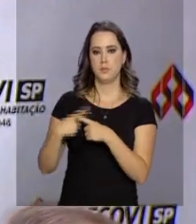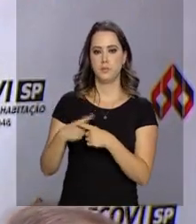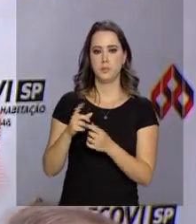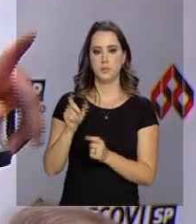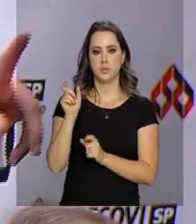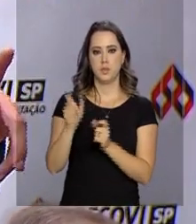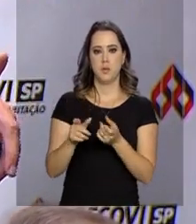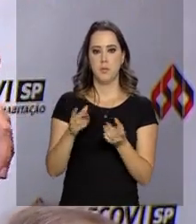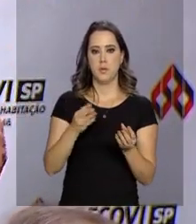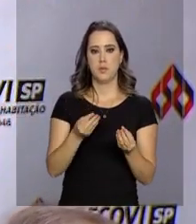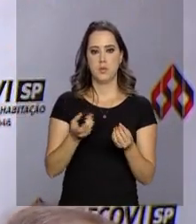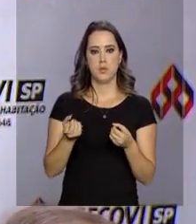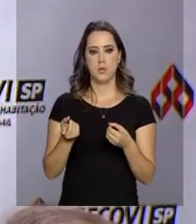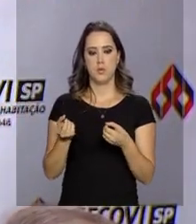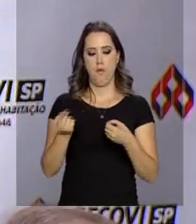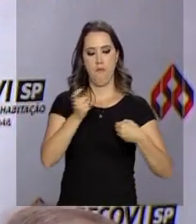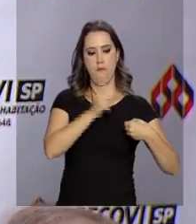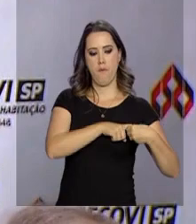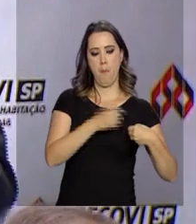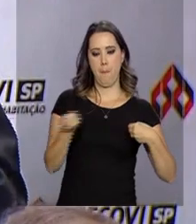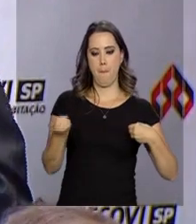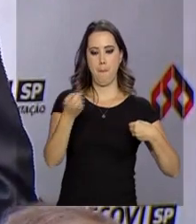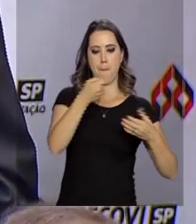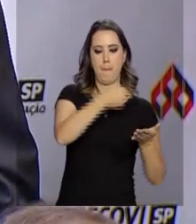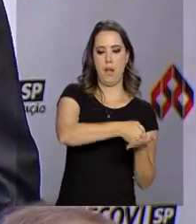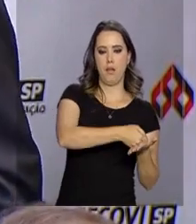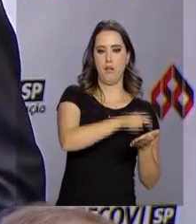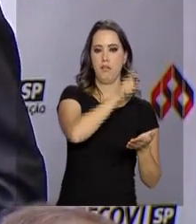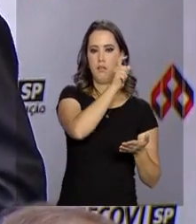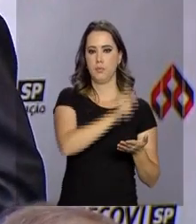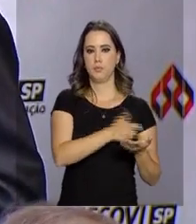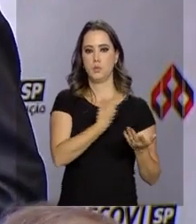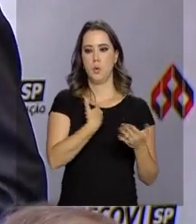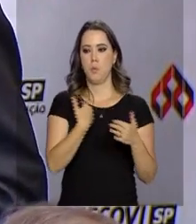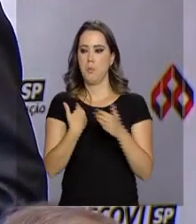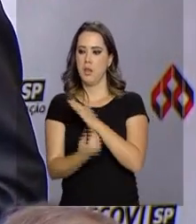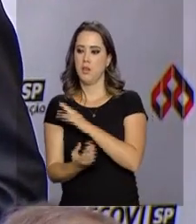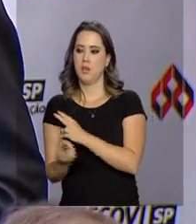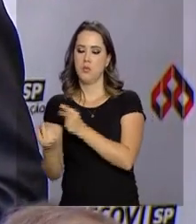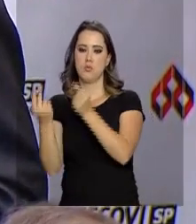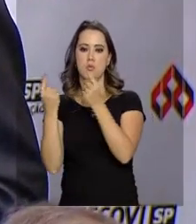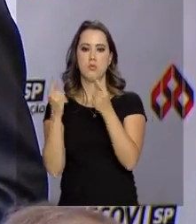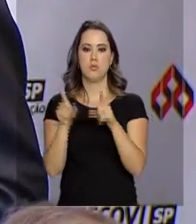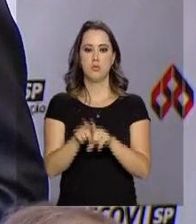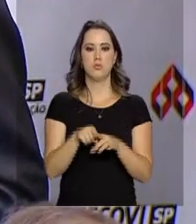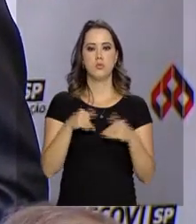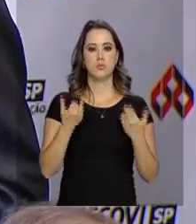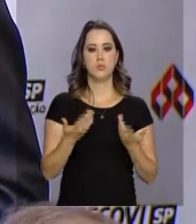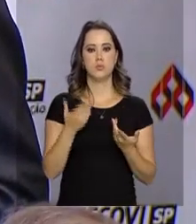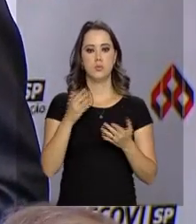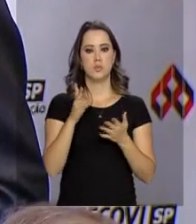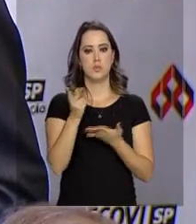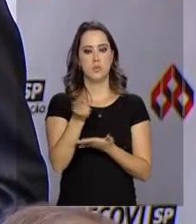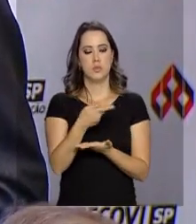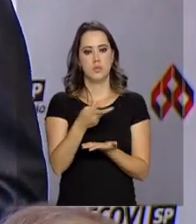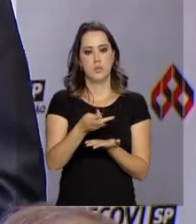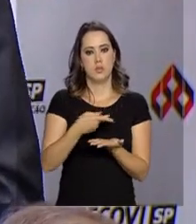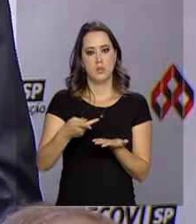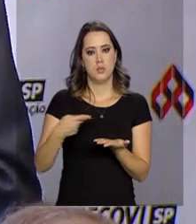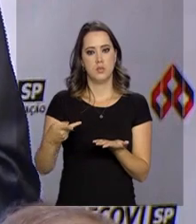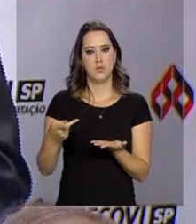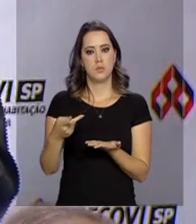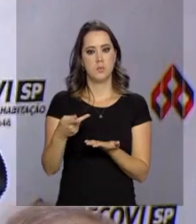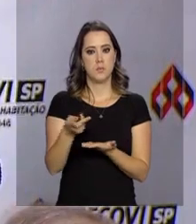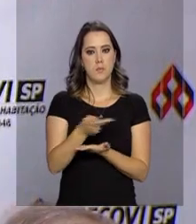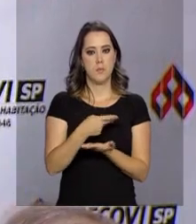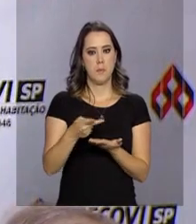fato de evolução de importâncias hopper perda de uma certa importância que o projeto e o pleito